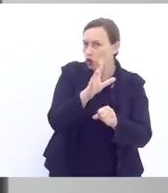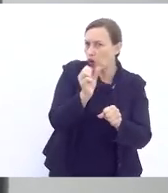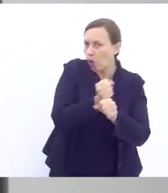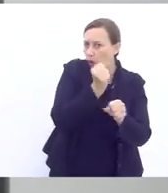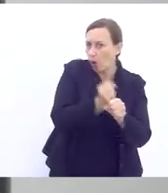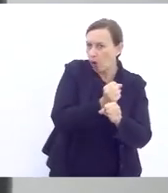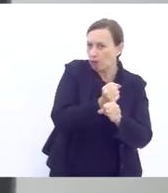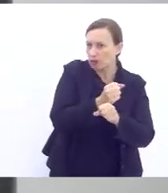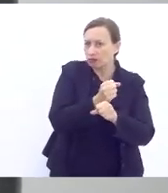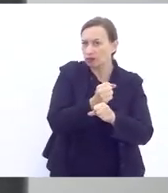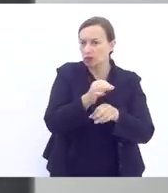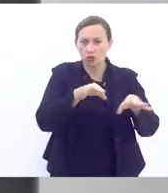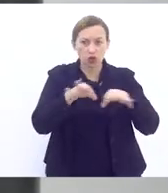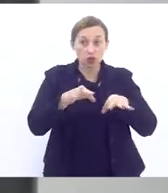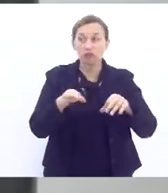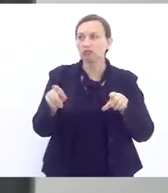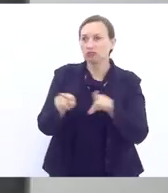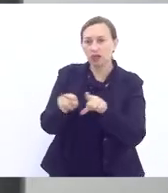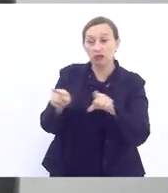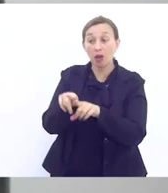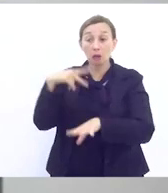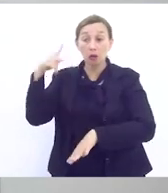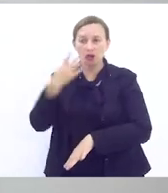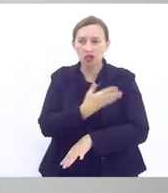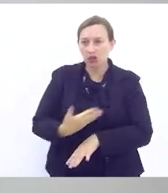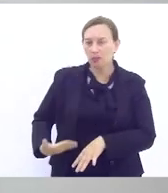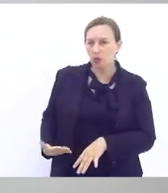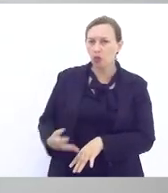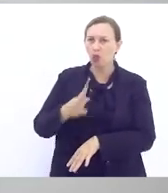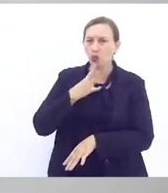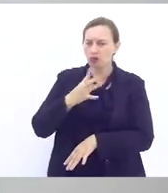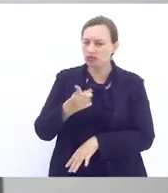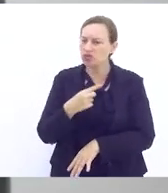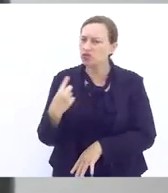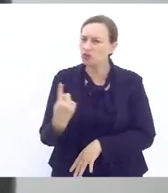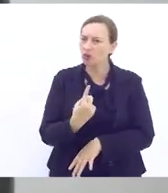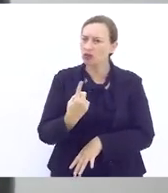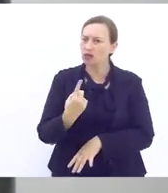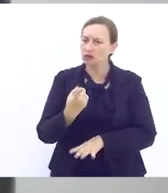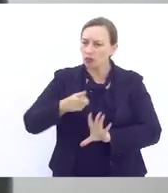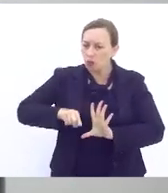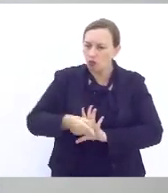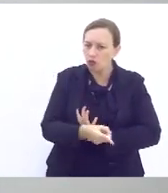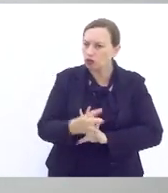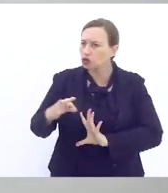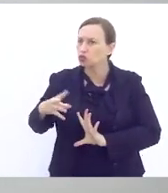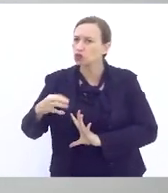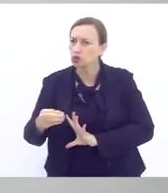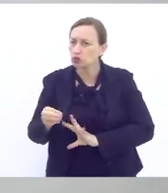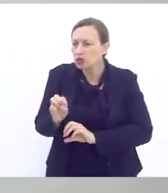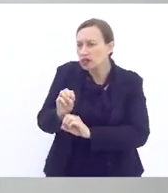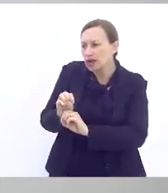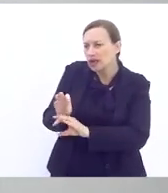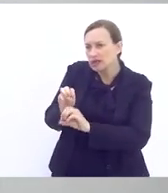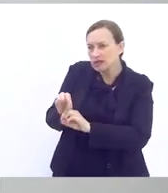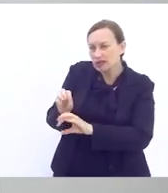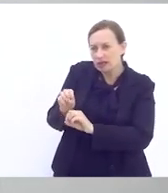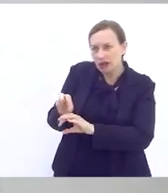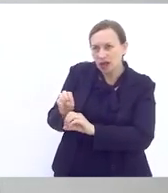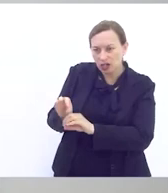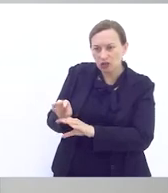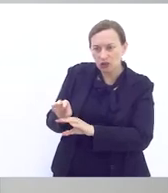né a gente atua em políticas públicas também né o nosso conhecimento ele perpassa isso tudo e auxilia e os gestores